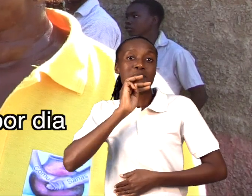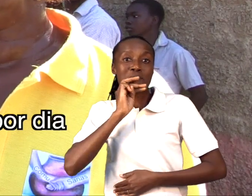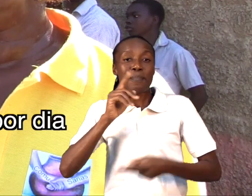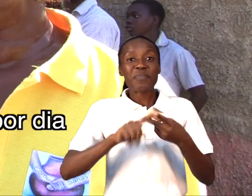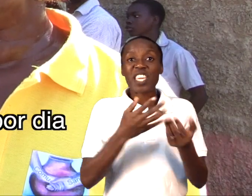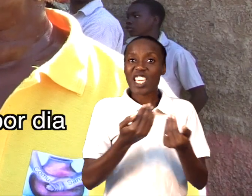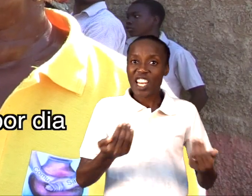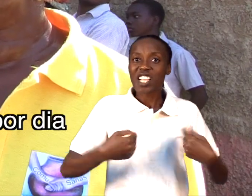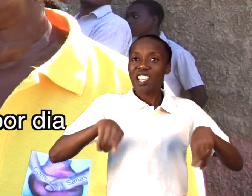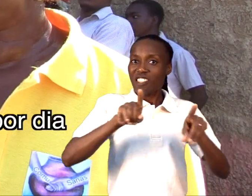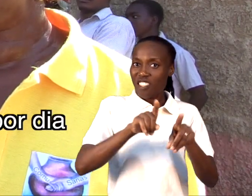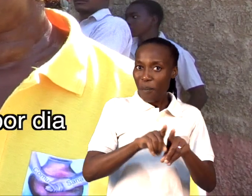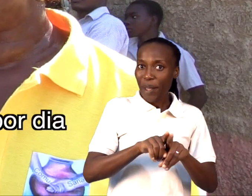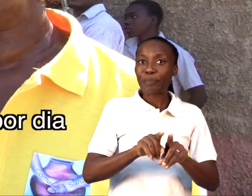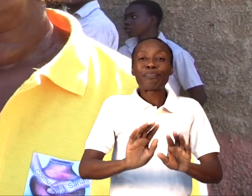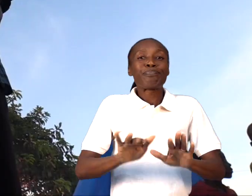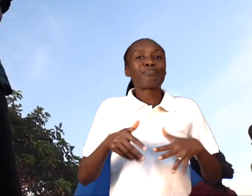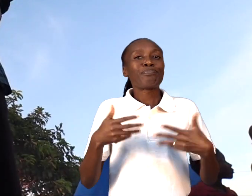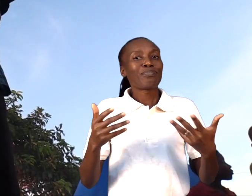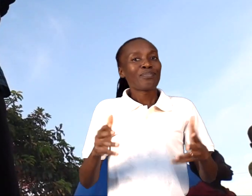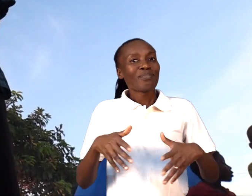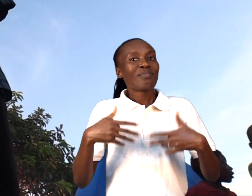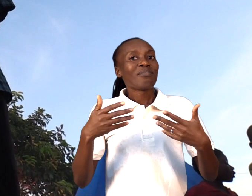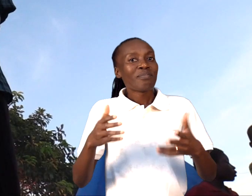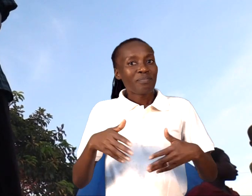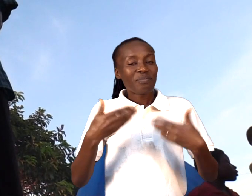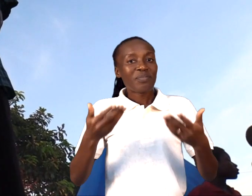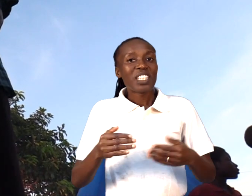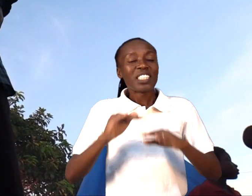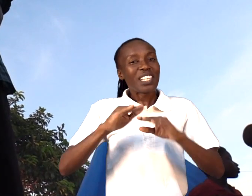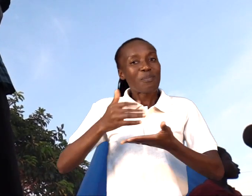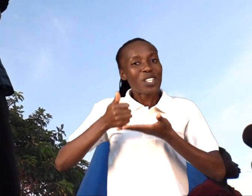às mães e às crianças pequenas.